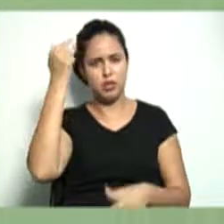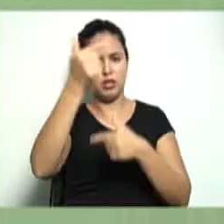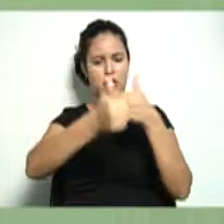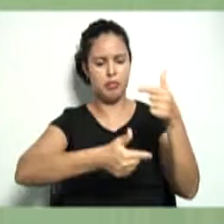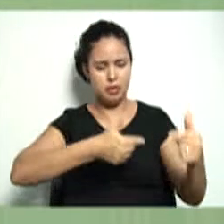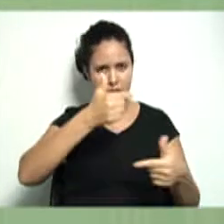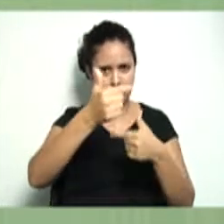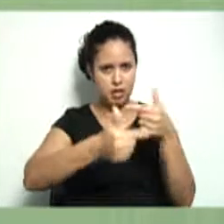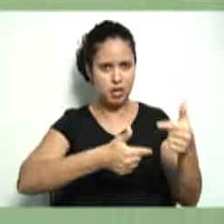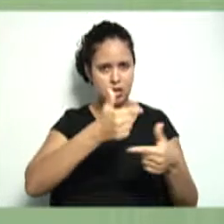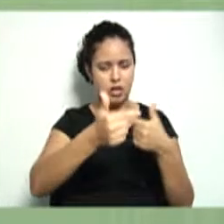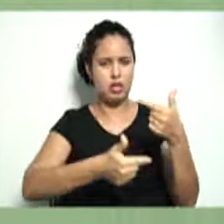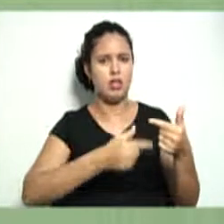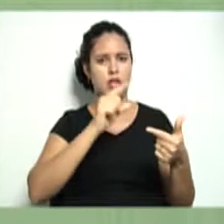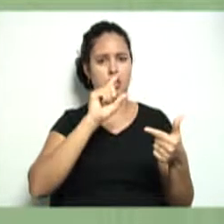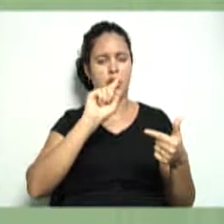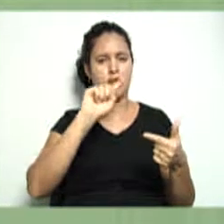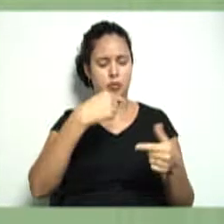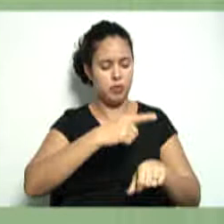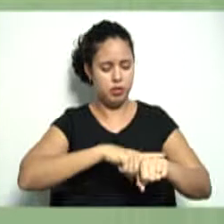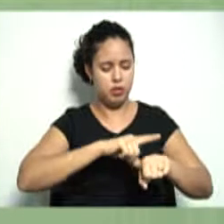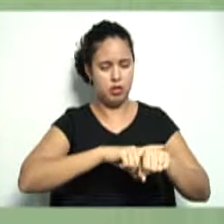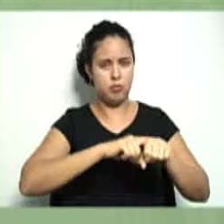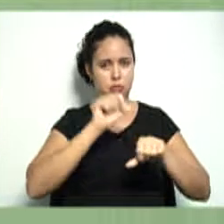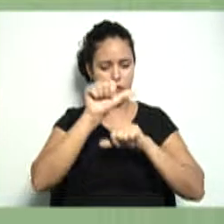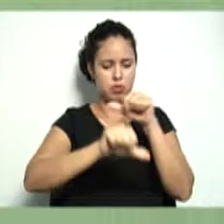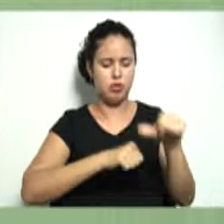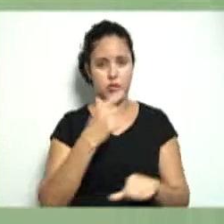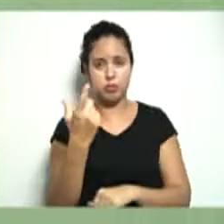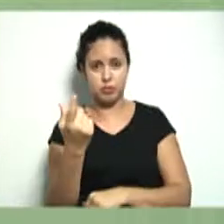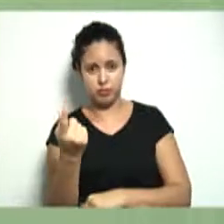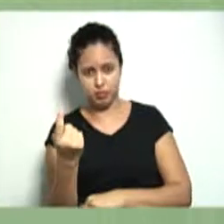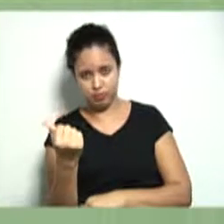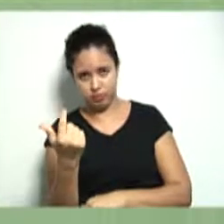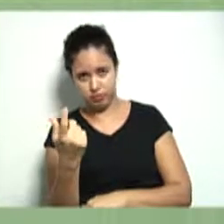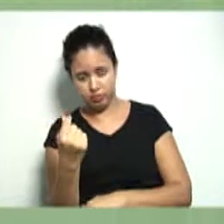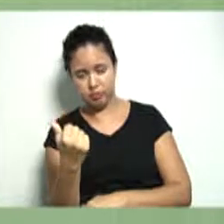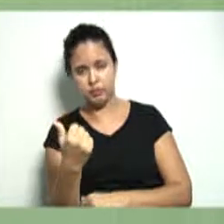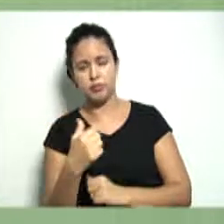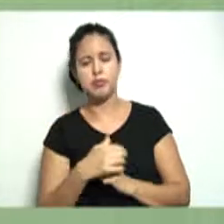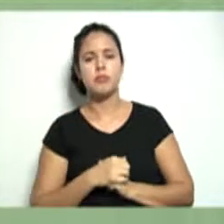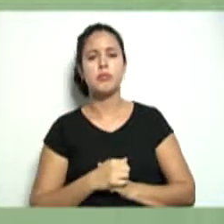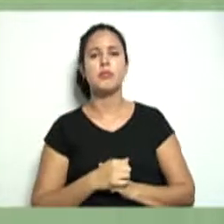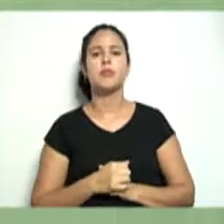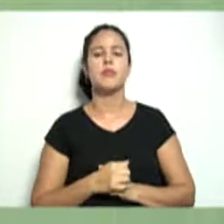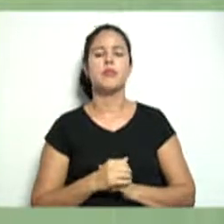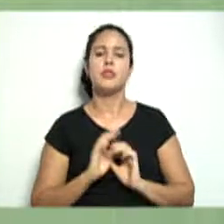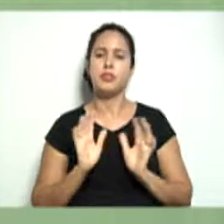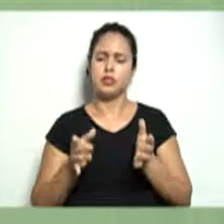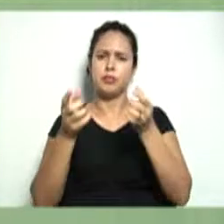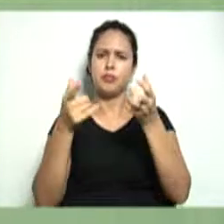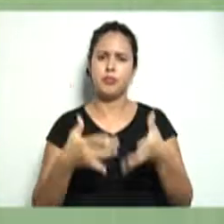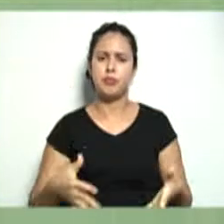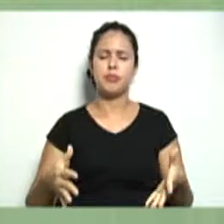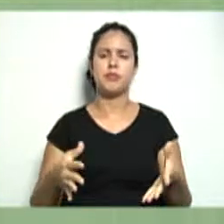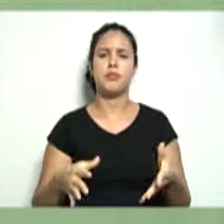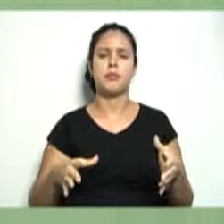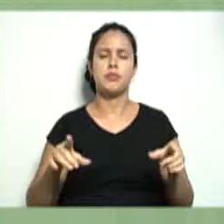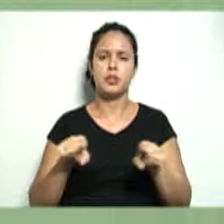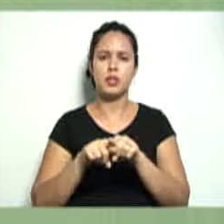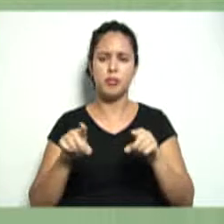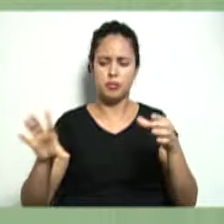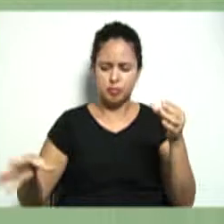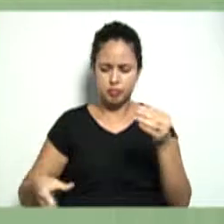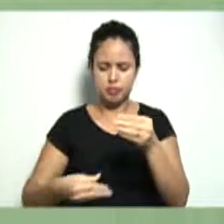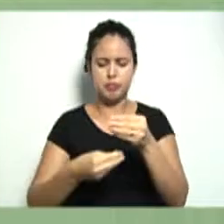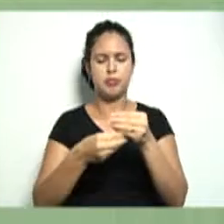gente já viu nas aulas anteriores, né? Nós vimos também que o que agrega valor aos